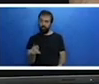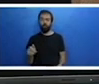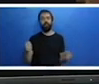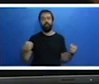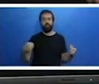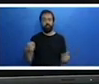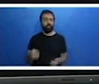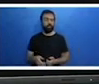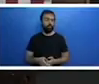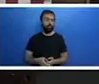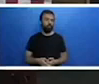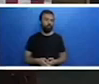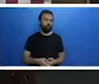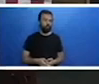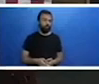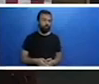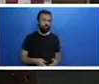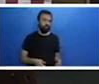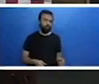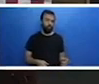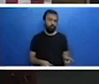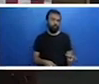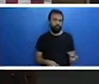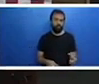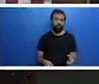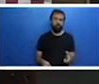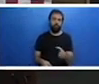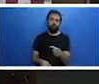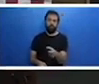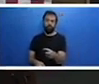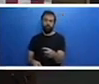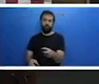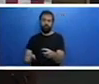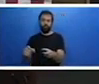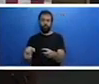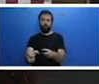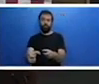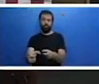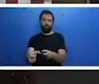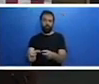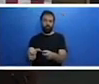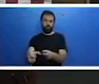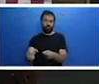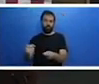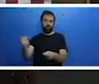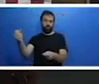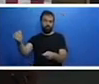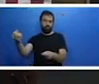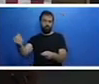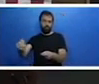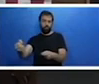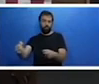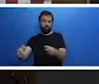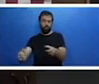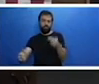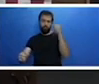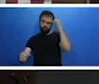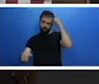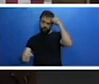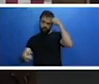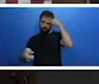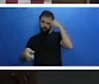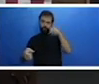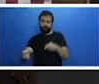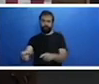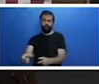pedra. Então, é o seguinte, eu estou aqui fazendo aqui, ó, movimentei. A branca tem que capturar, tá vendo?